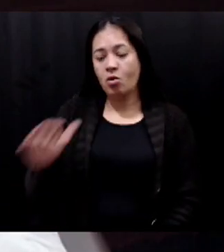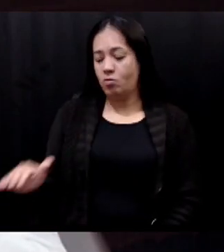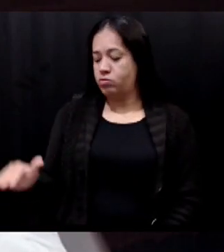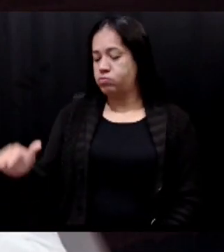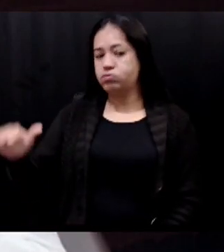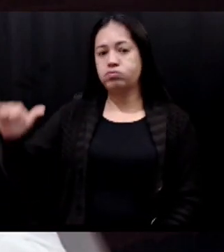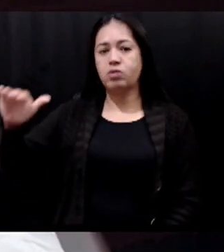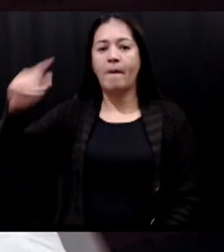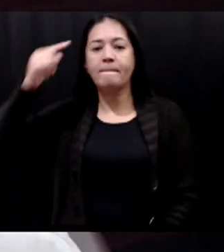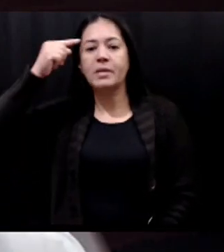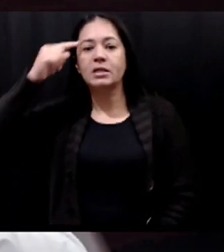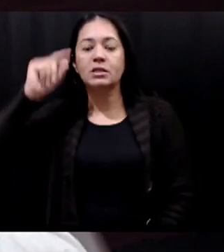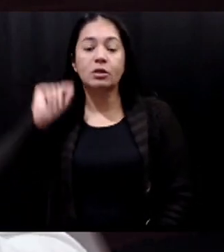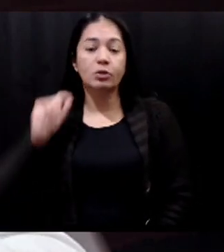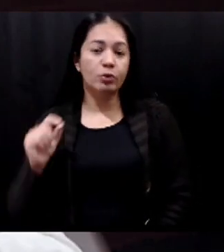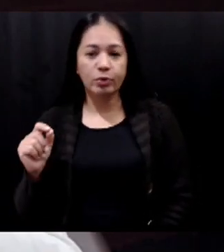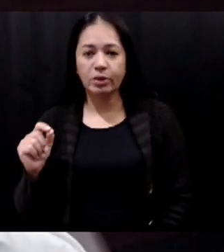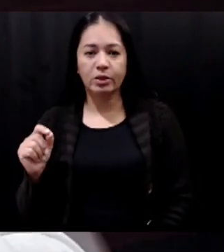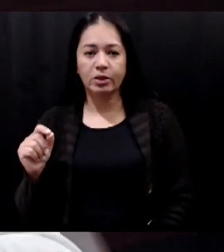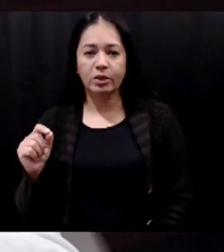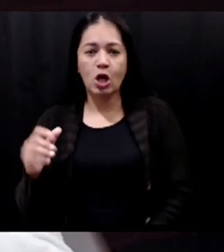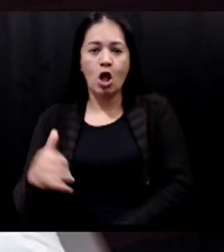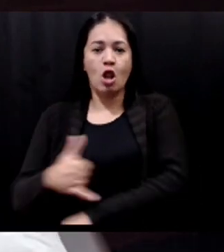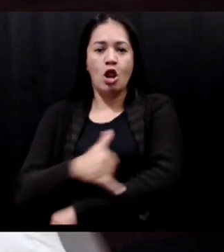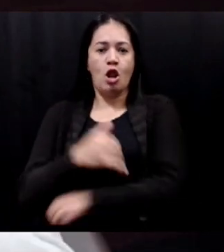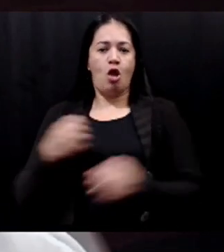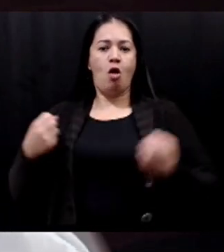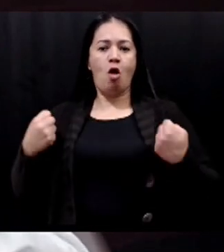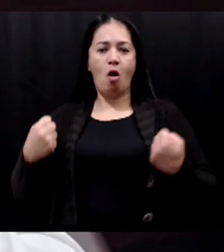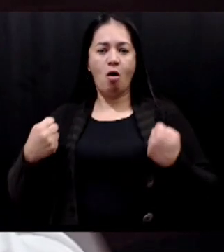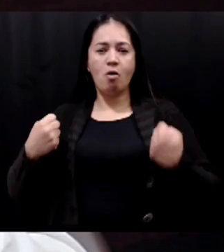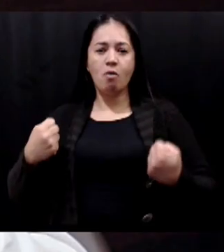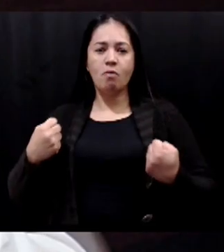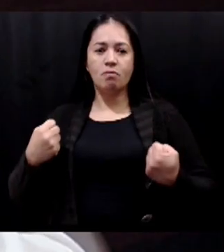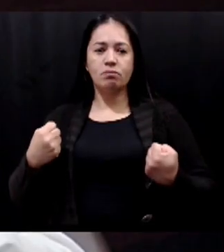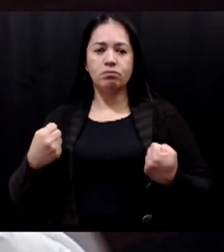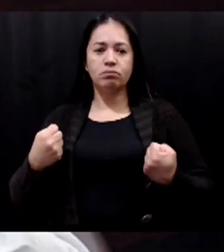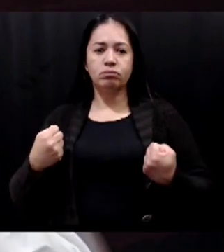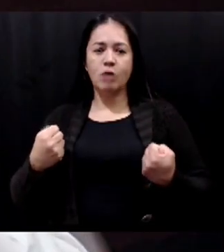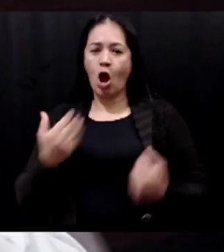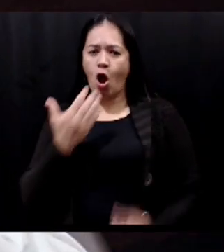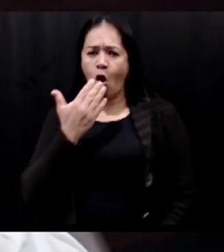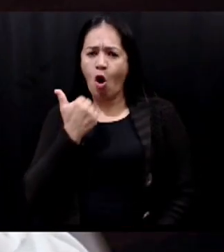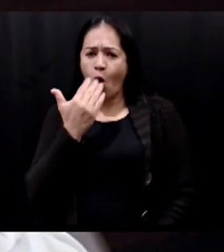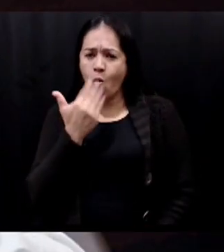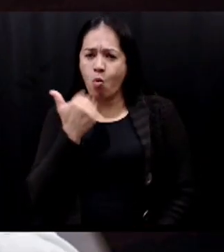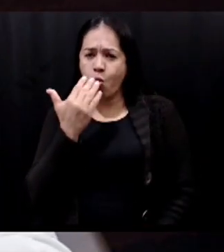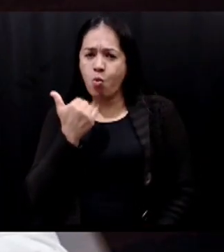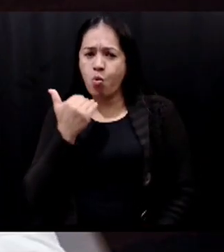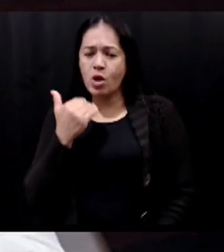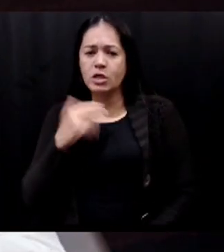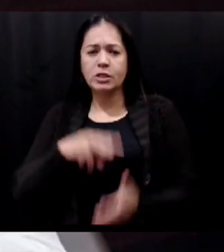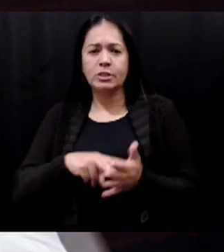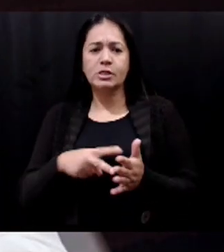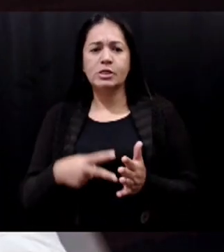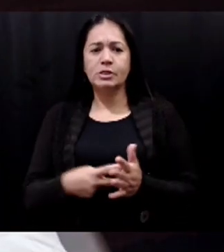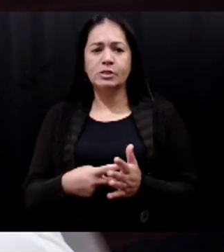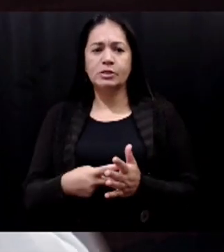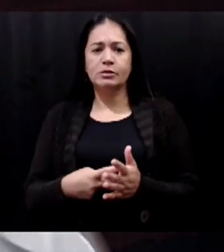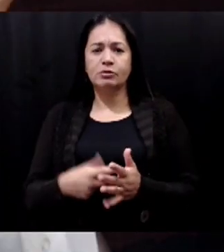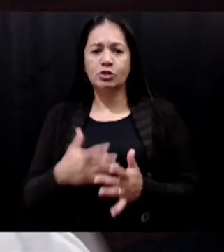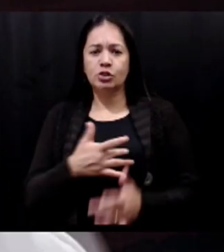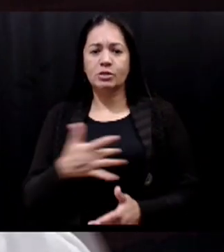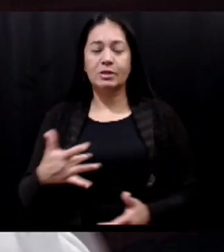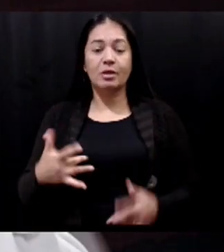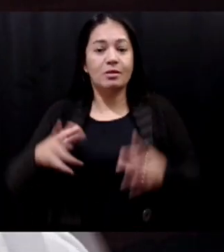que ser gordinho, ser fortinho e comer bastante é sinônimo de saúde, né? Então,